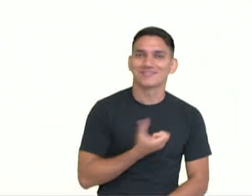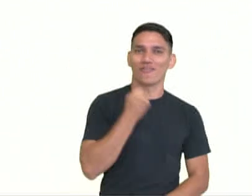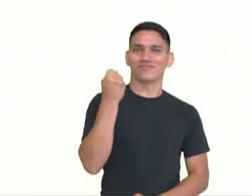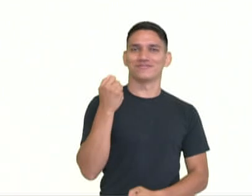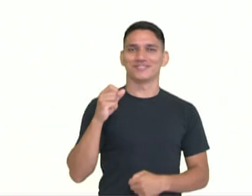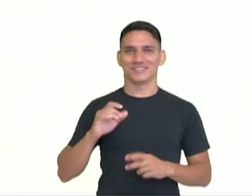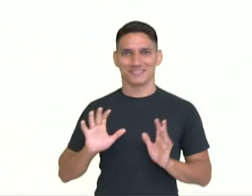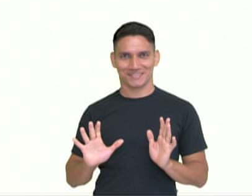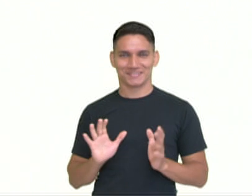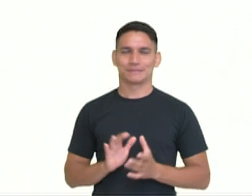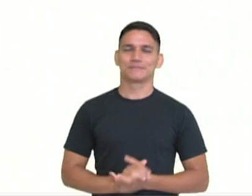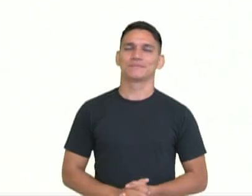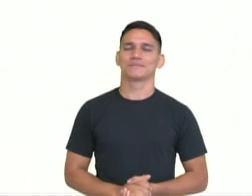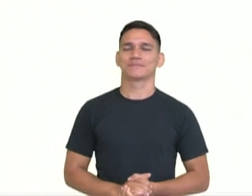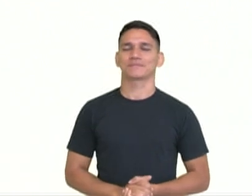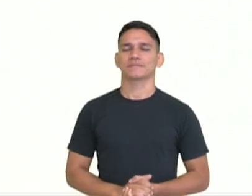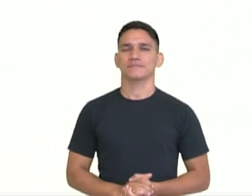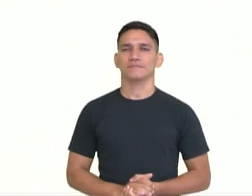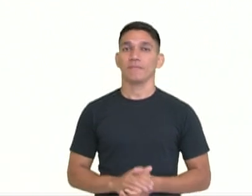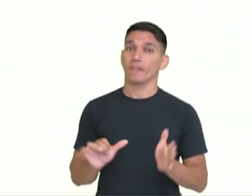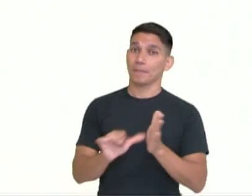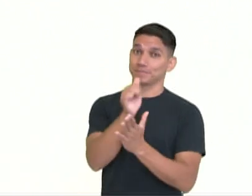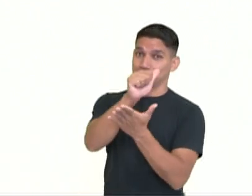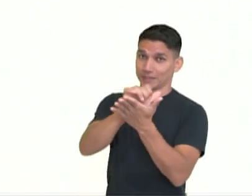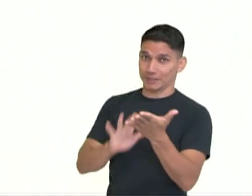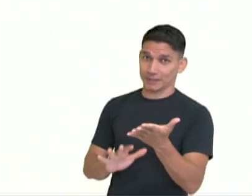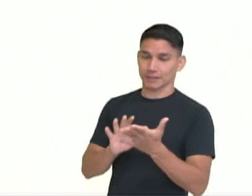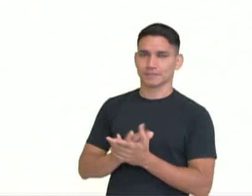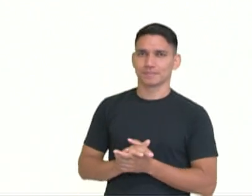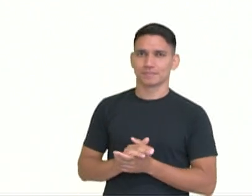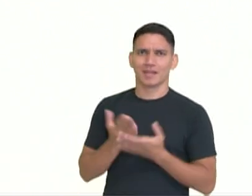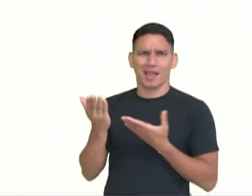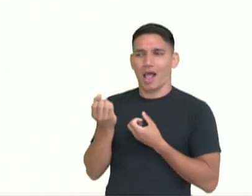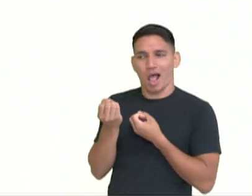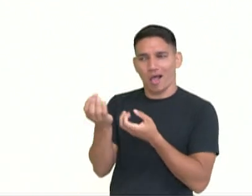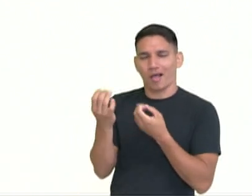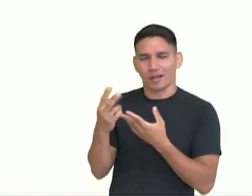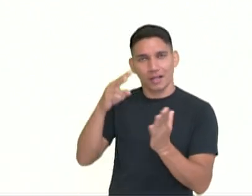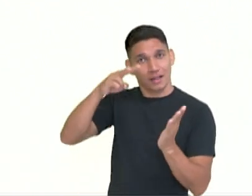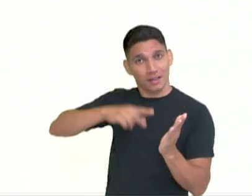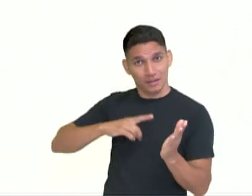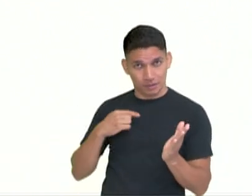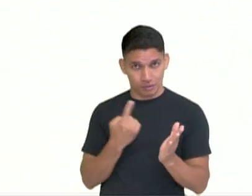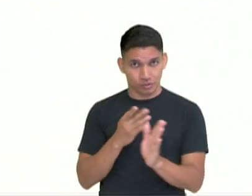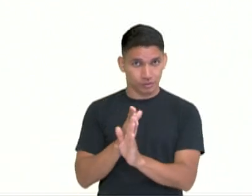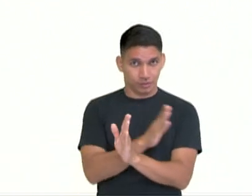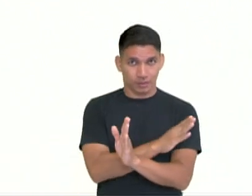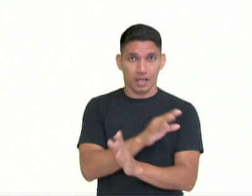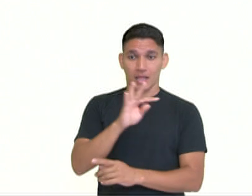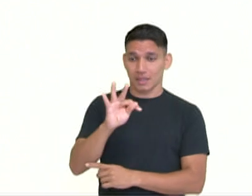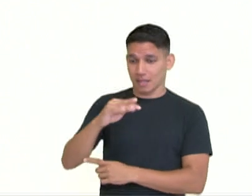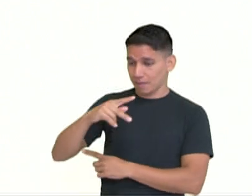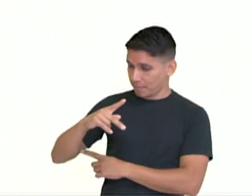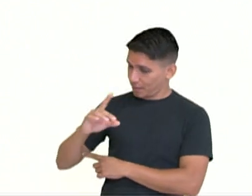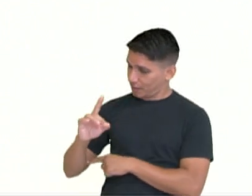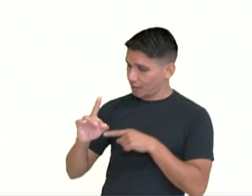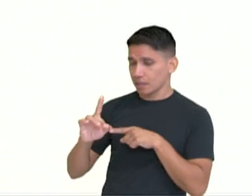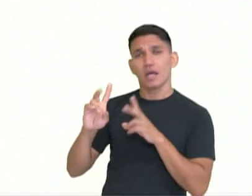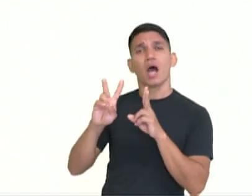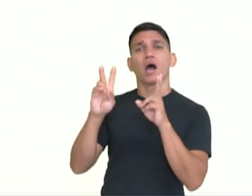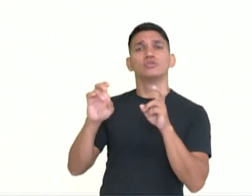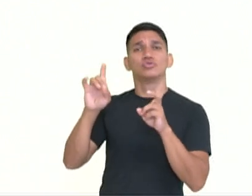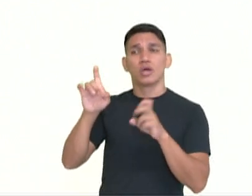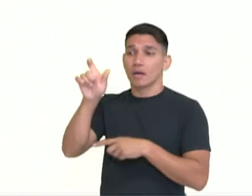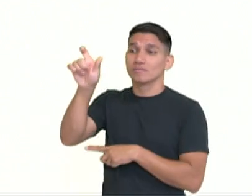concluiu. Primeira atividade. Nessa notícia que lemos, sabemos que TPD se trata de